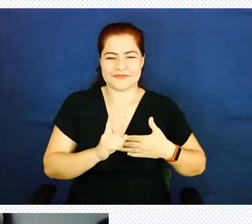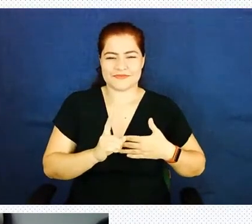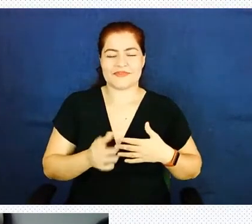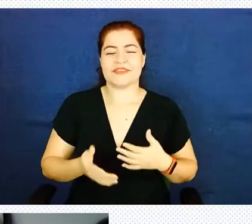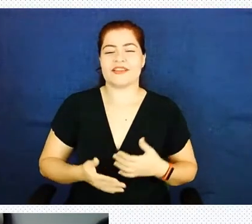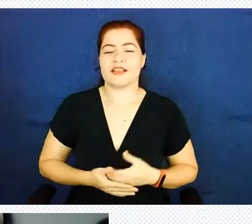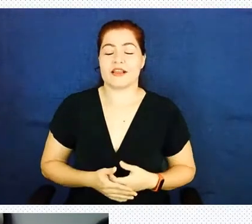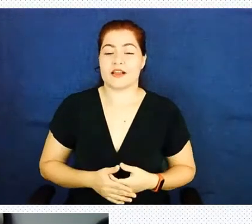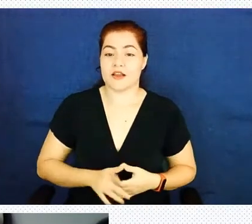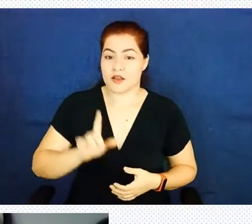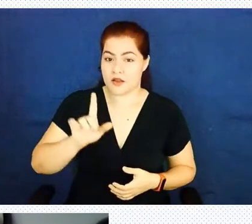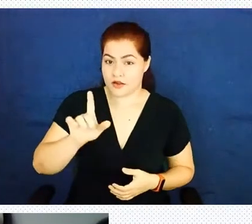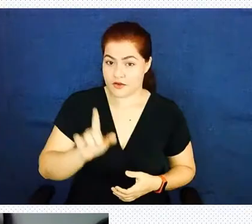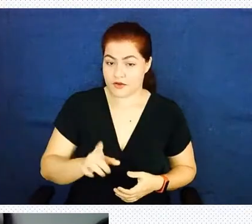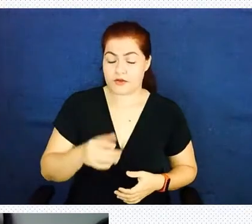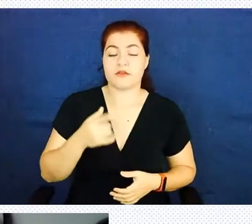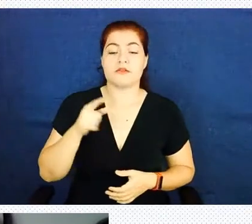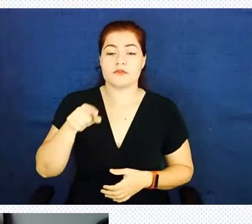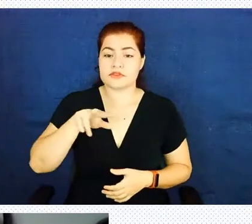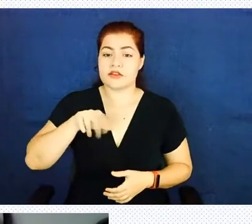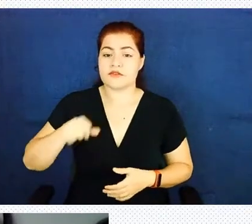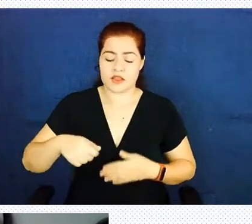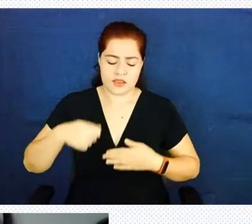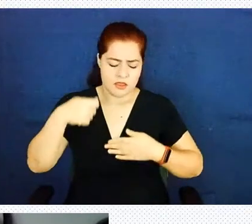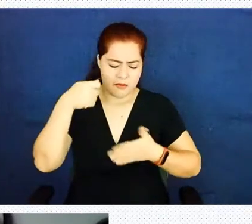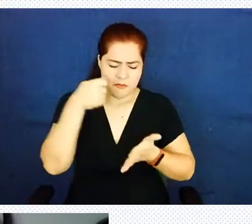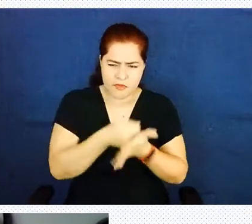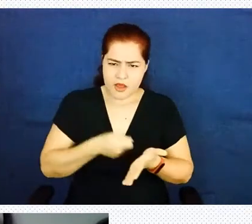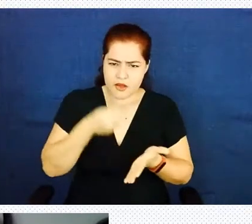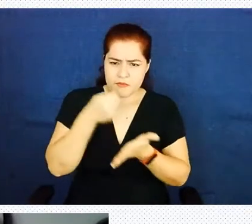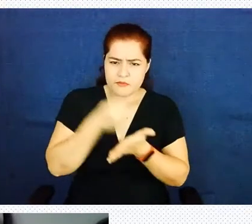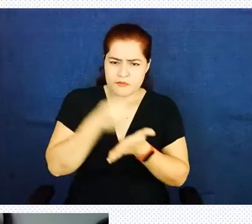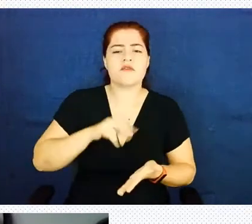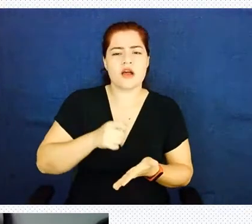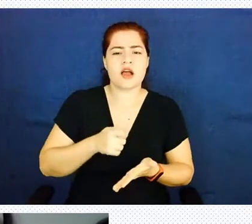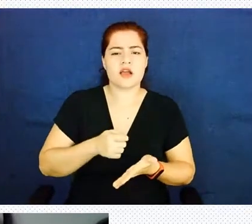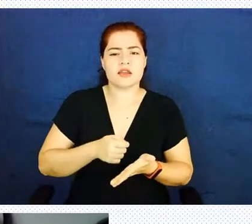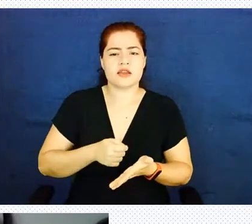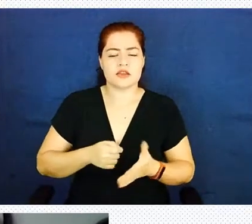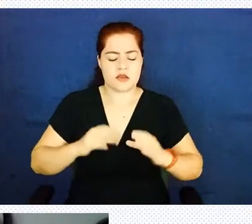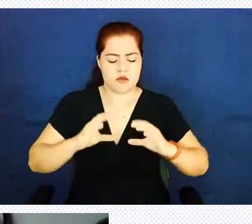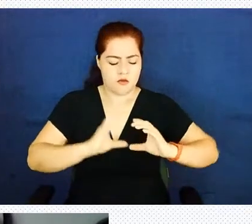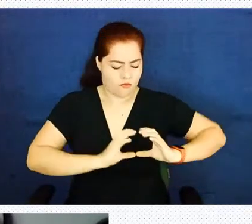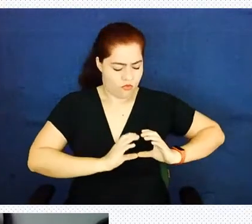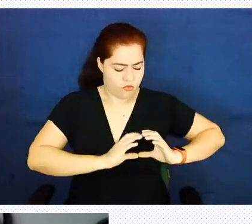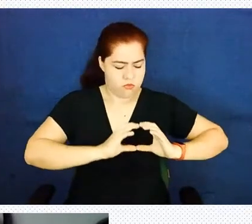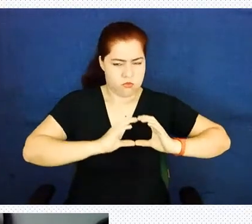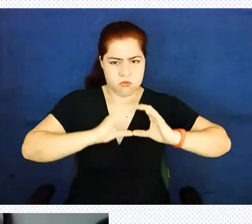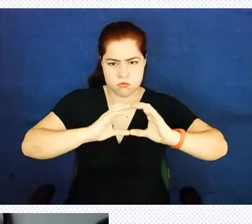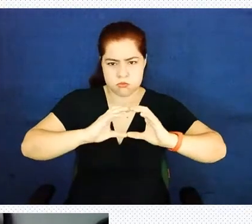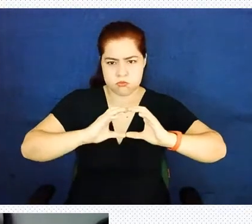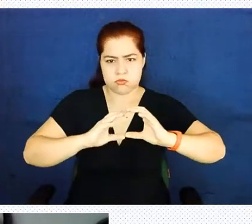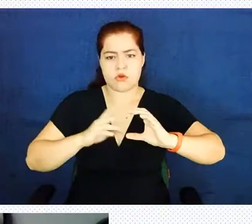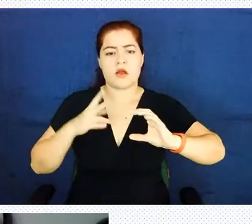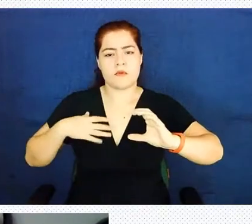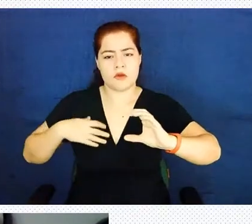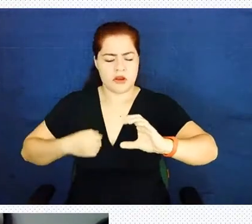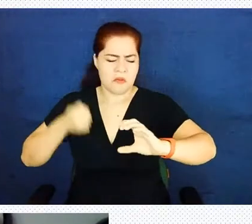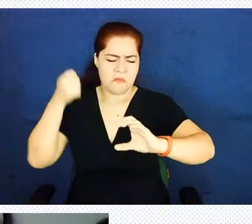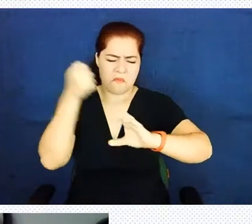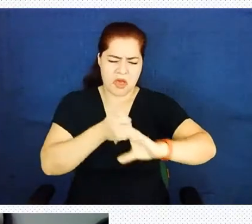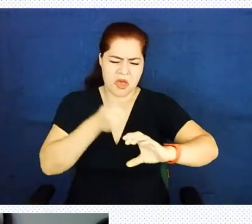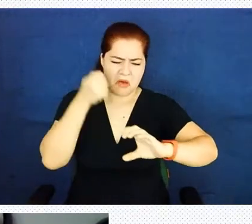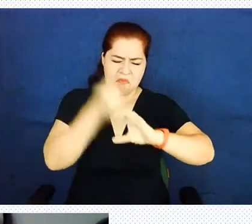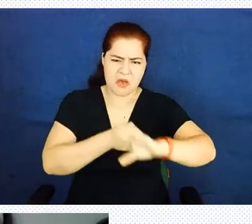Habitualmente resistirá a golpes de martelos e até mesmo ao impacto de explosivos e provas